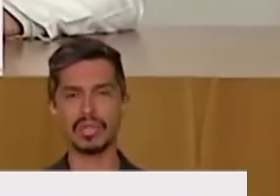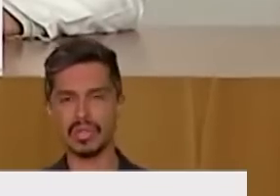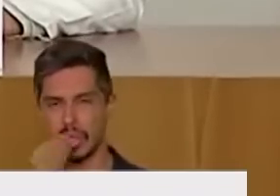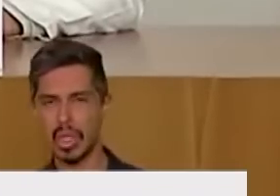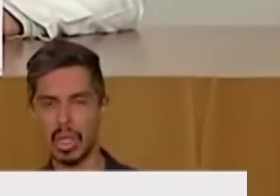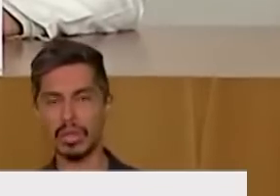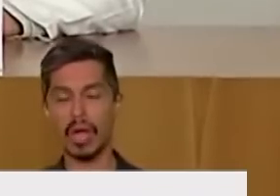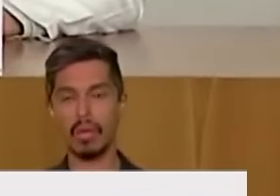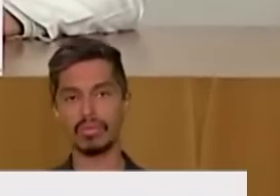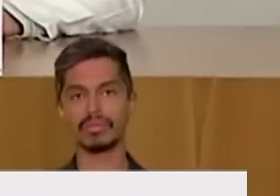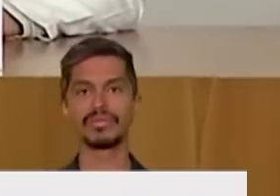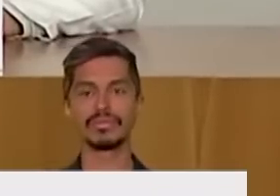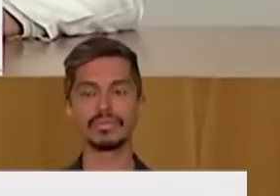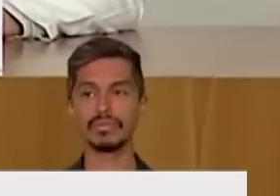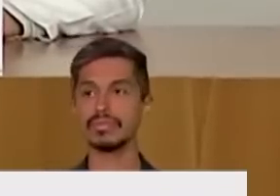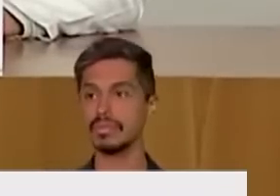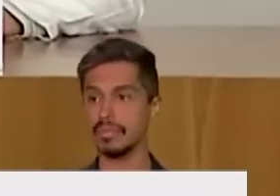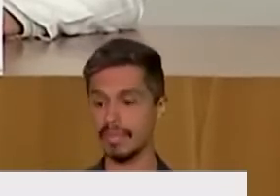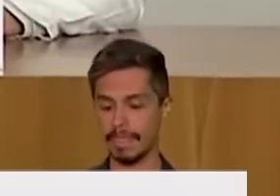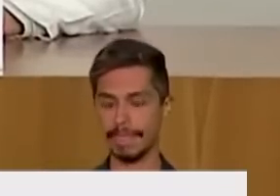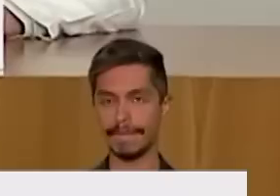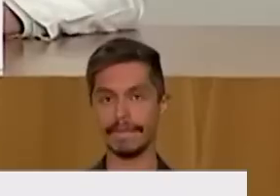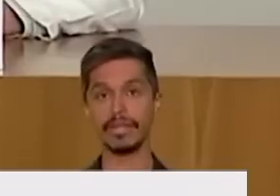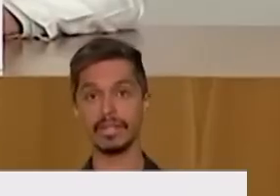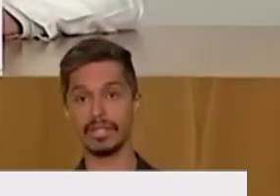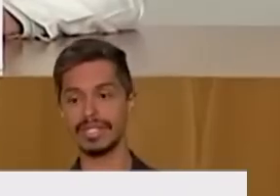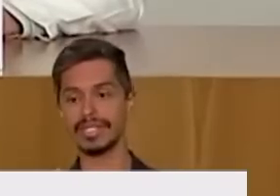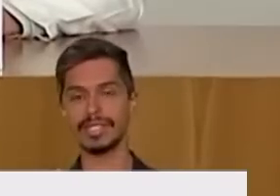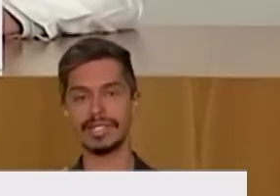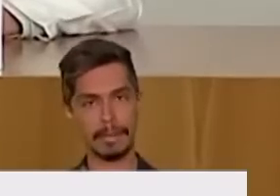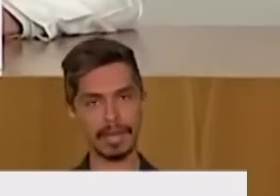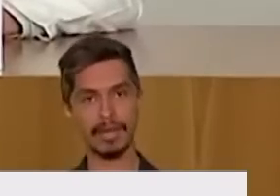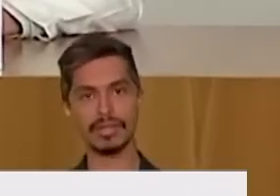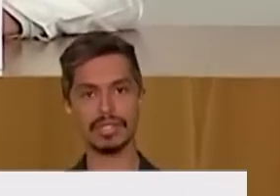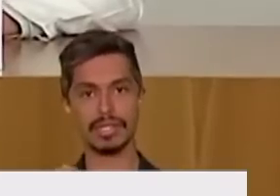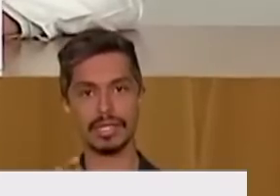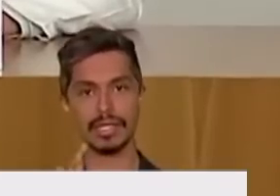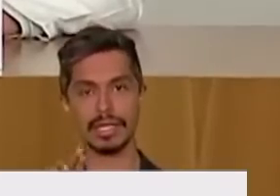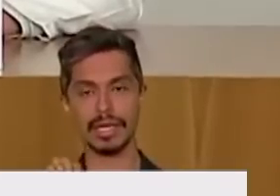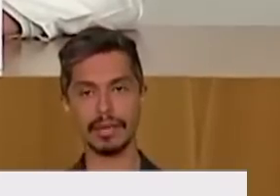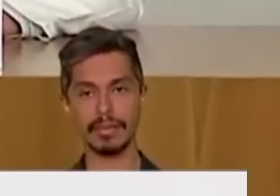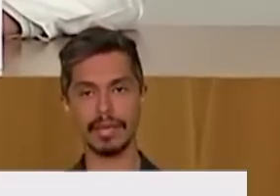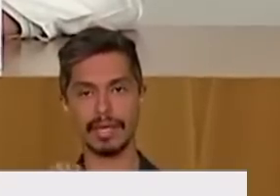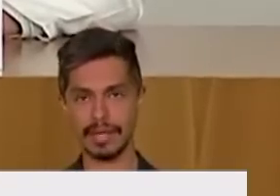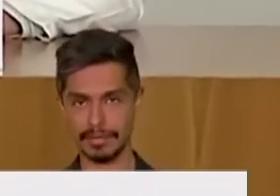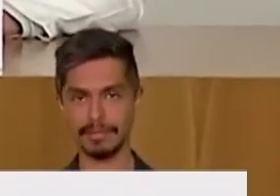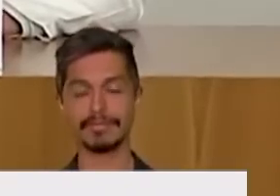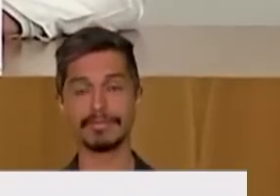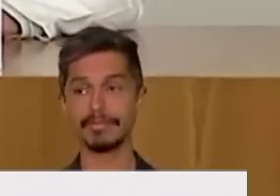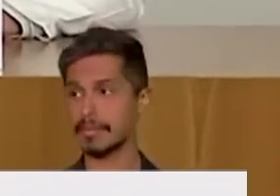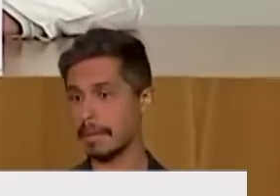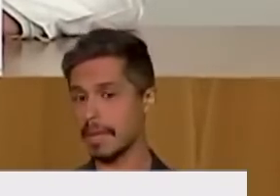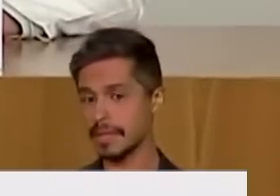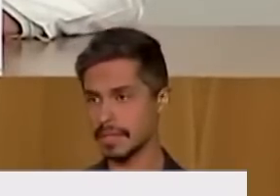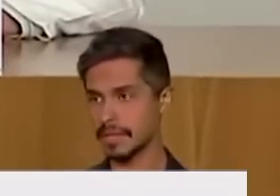Cabeça do fêmur de cerâmica. Cerâmica. Porcelana, porcelana também é uma palavra correta de se falar.